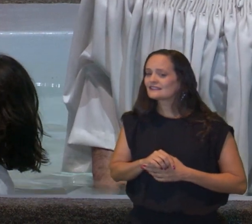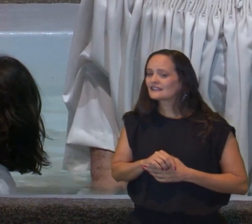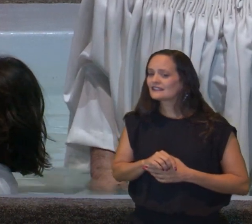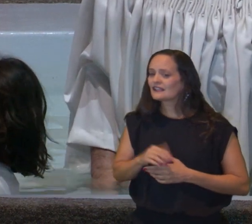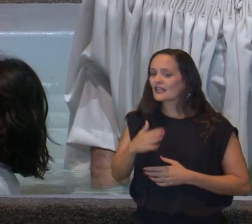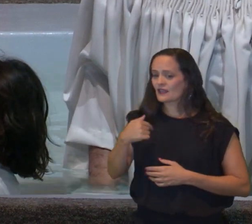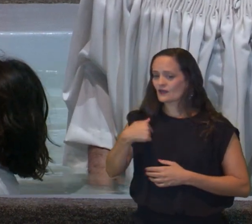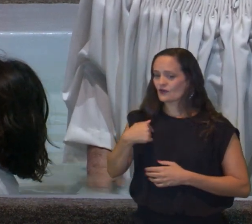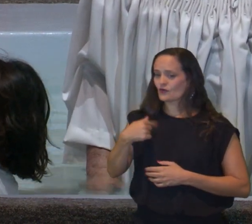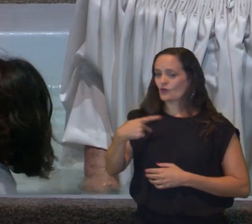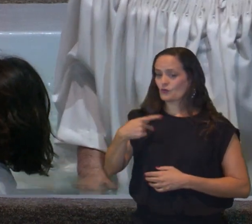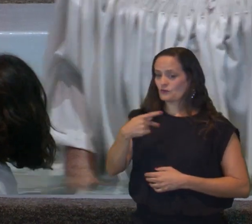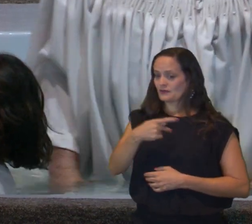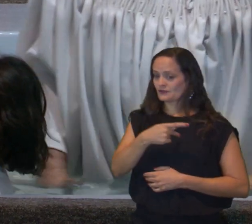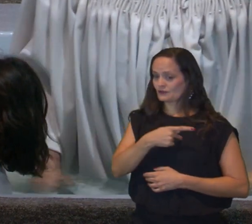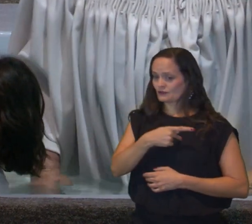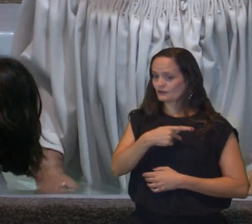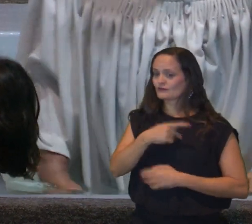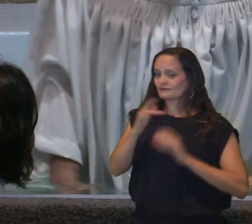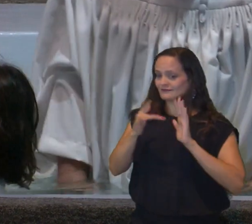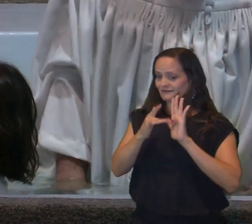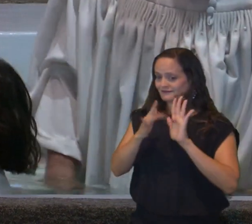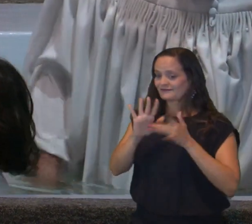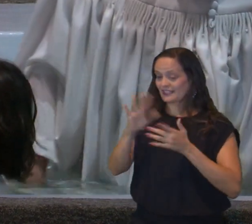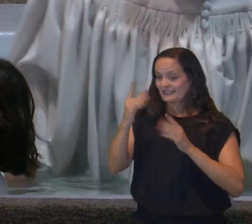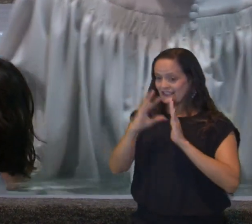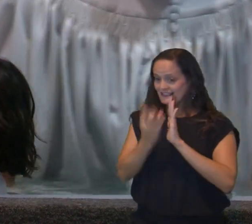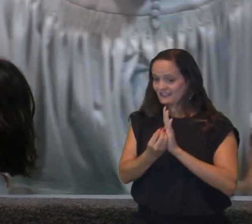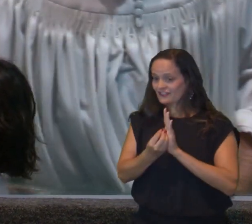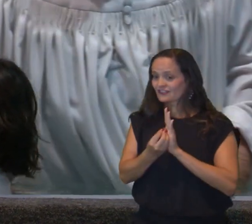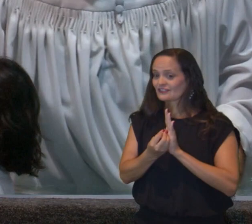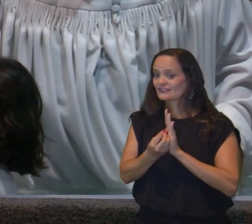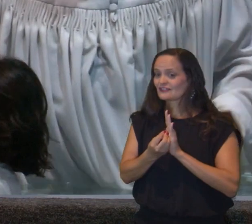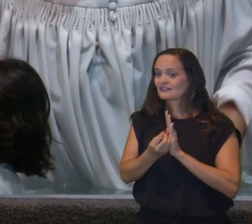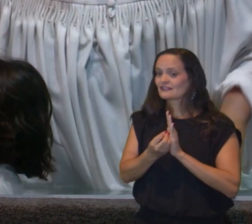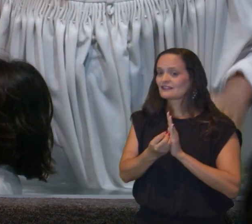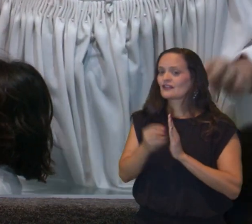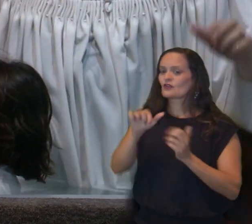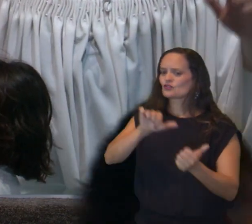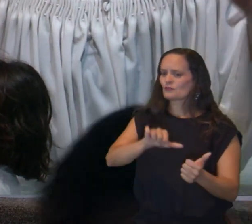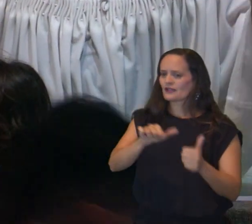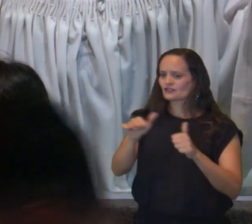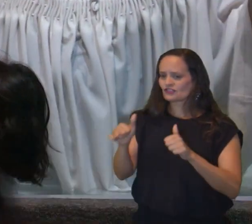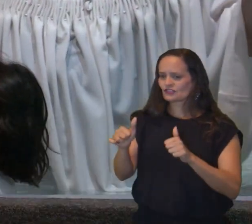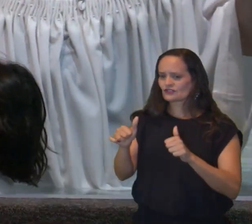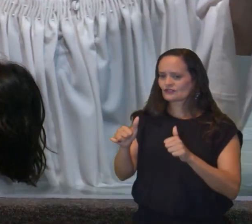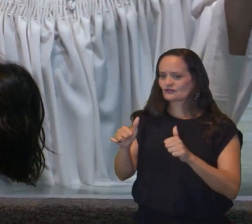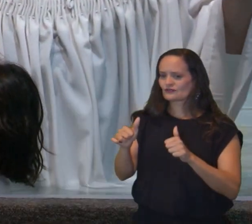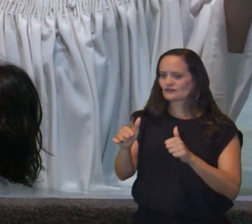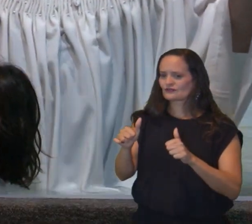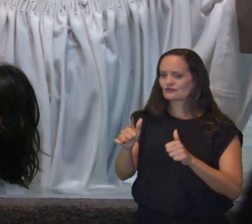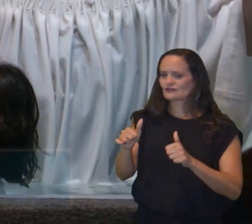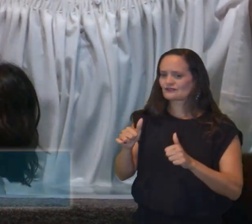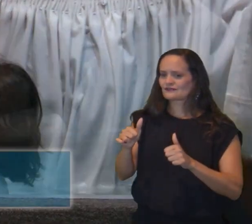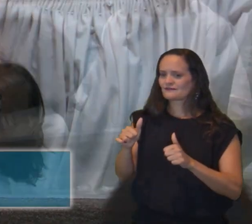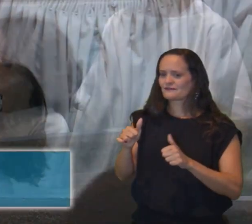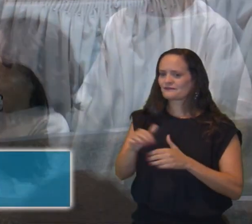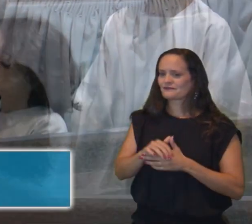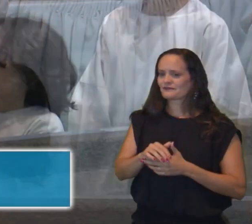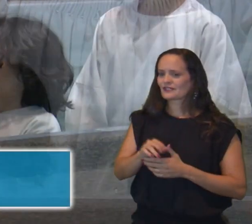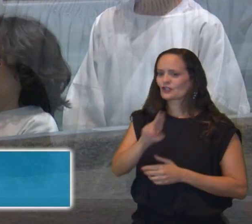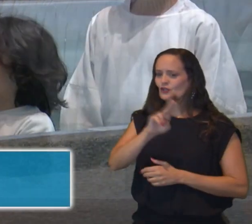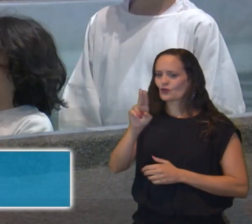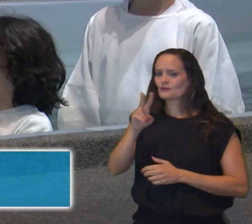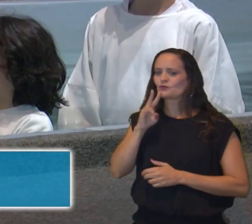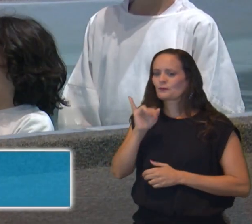Como ministro do Evangelho, seu avô, eu batizo, meu querido, em nome